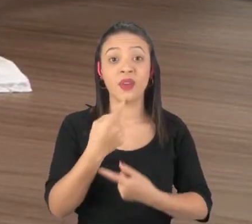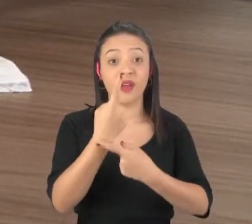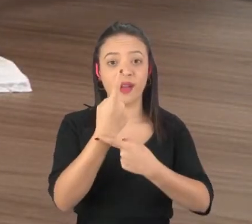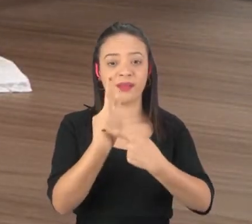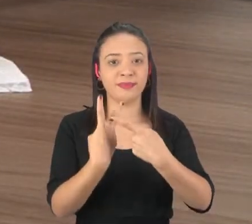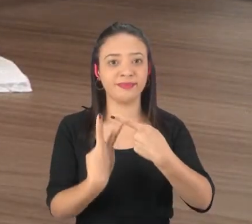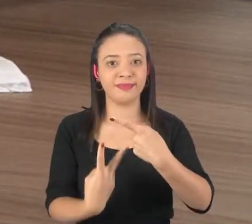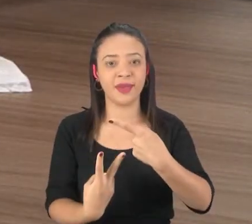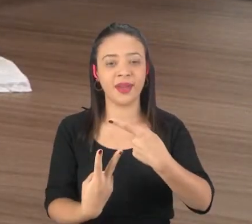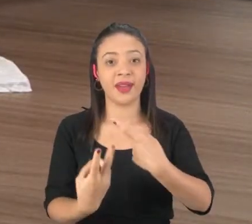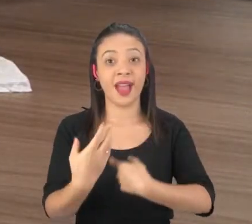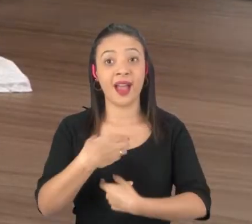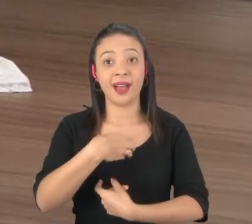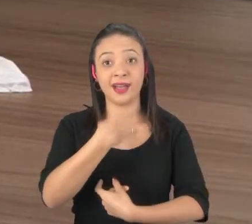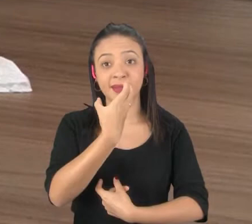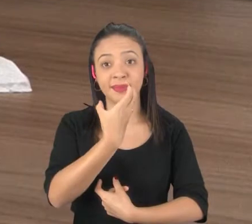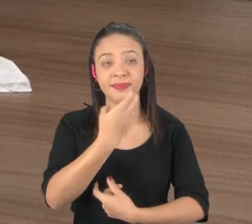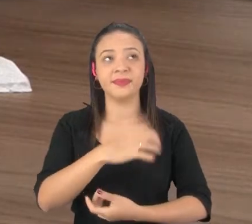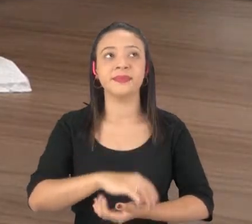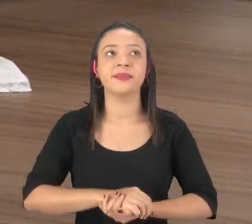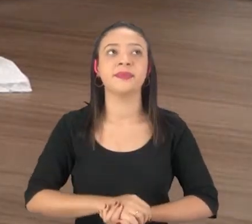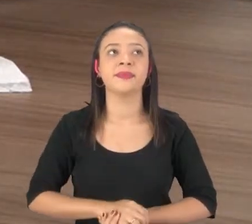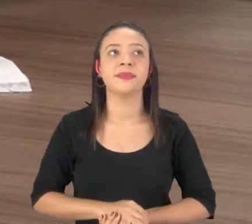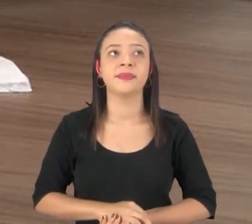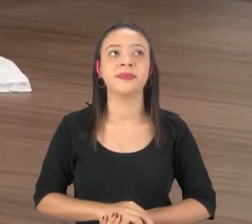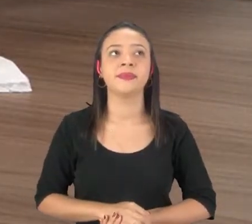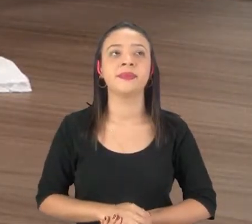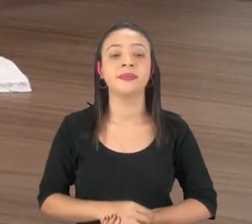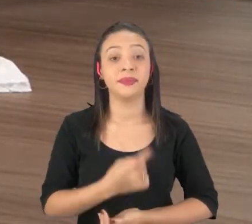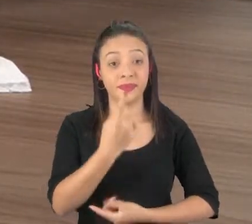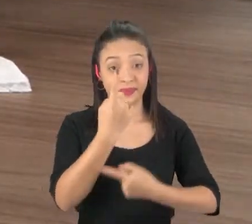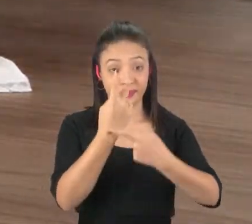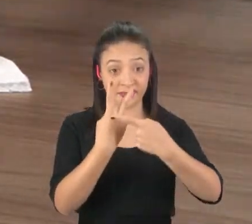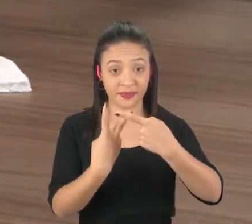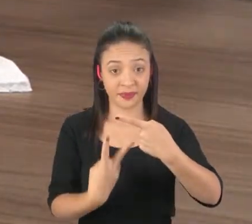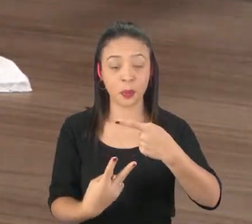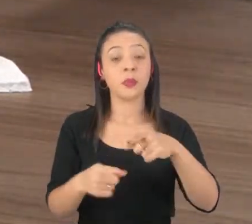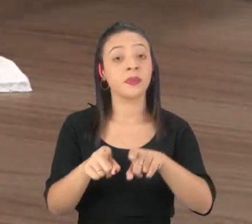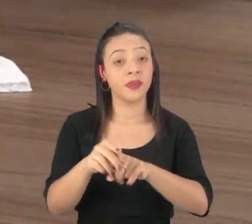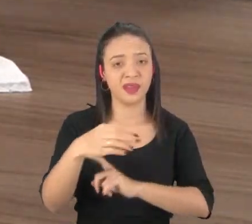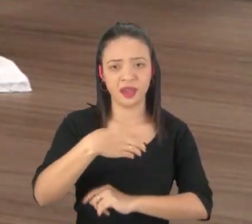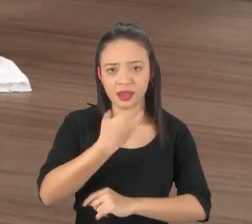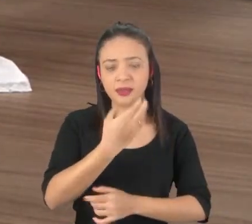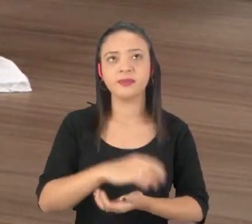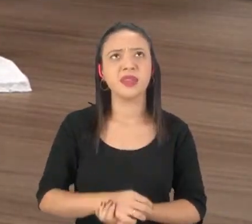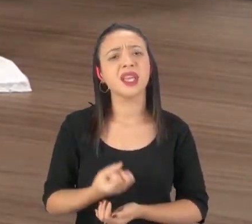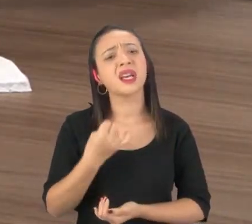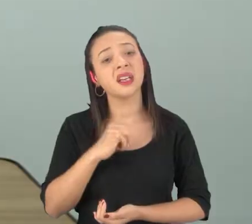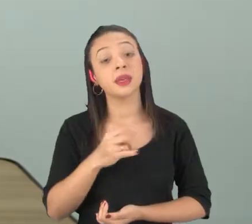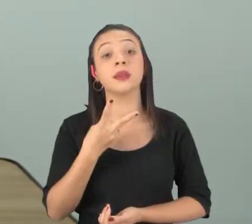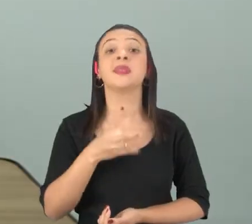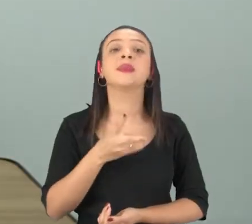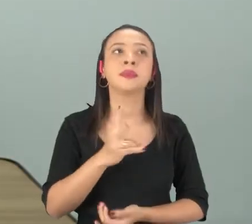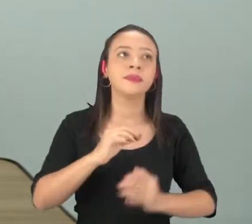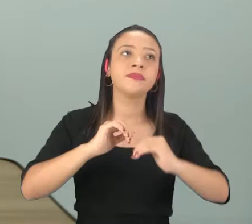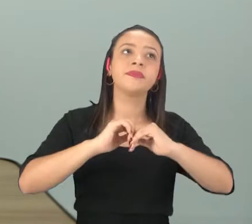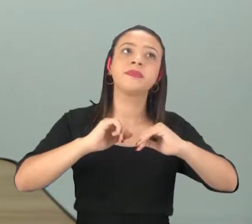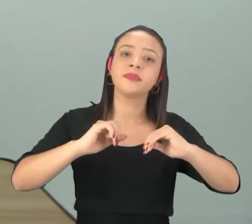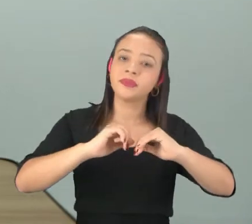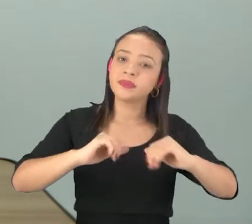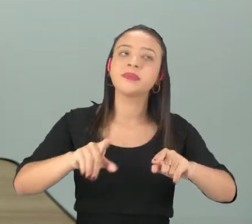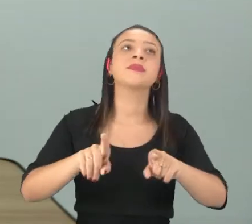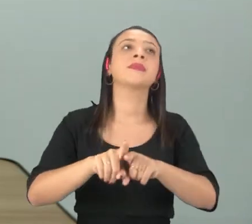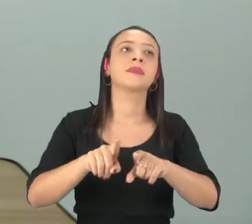meio de maçã Olha só tenho meio de maçã um mês de maçã e assim se eu continuar se dividindo